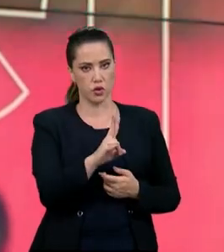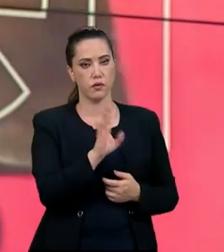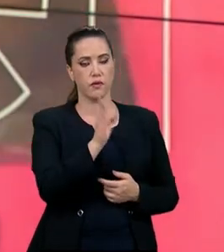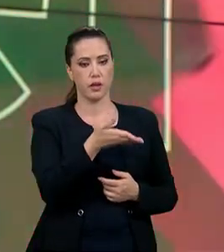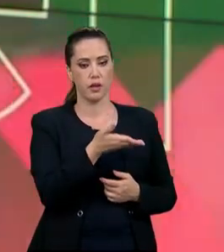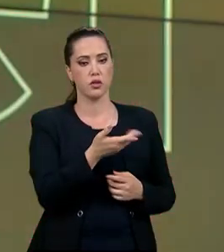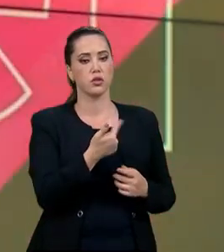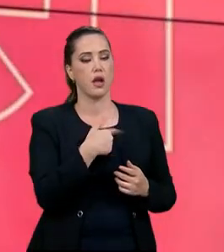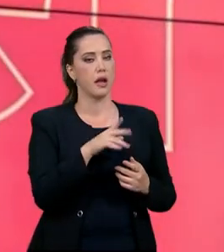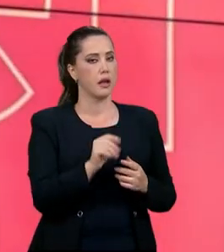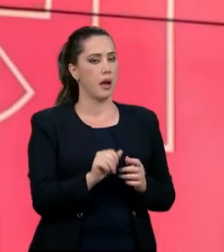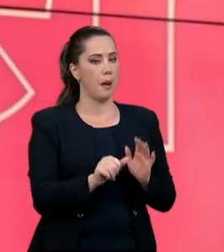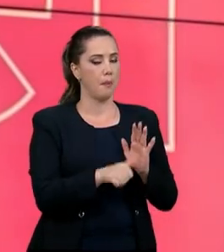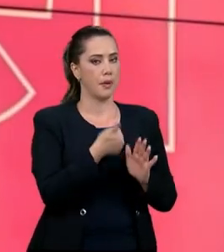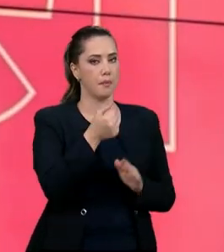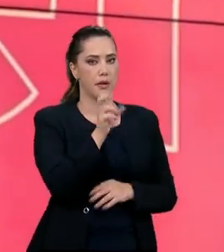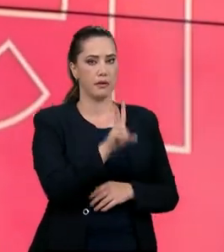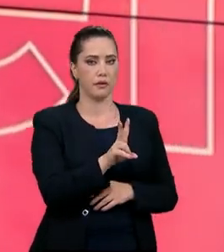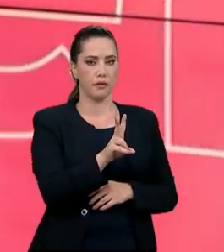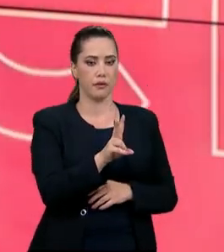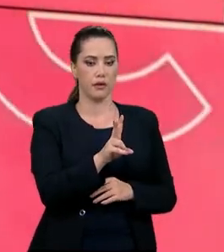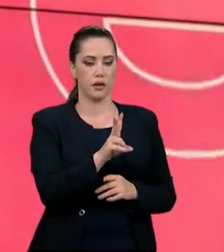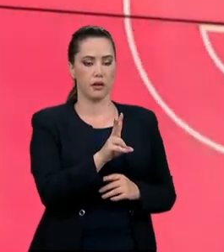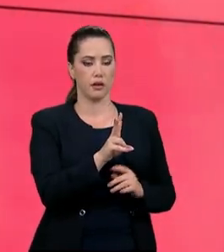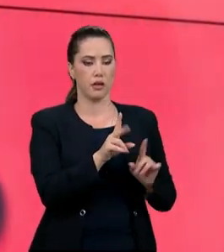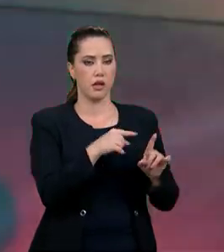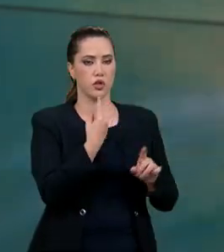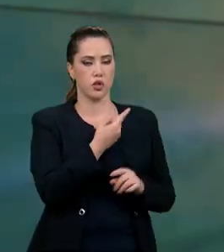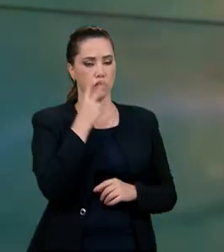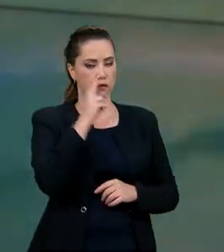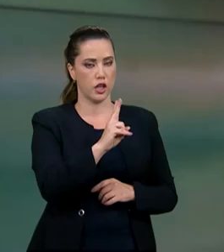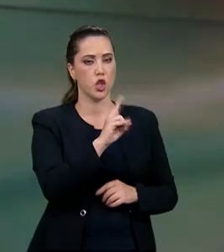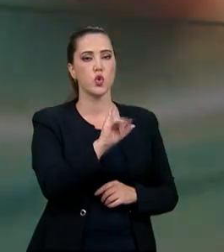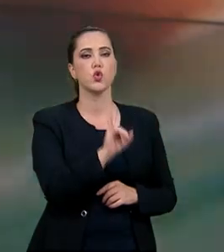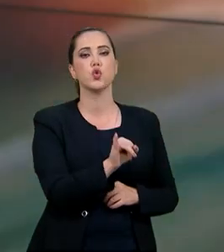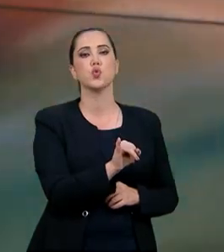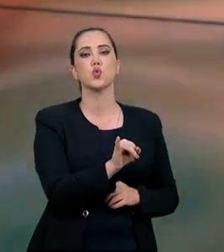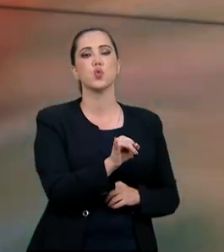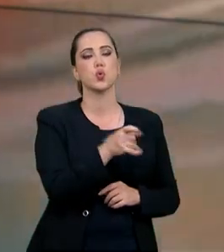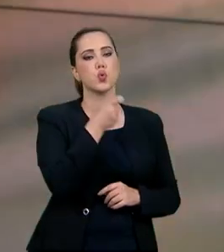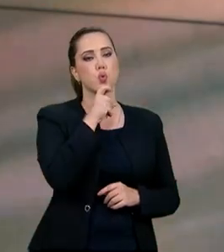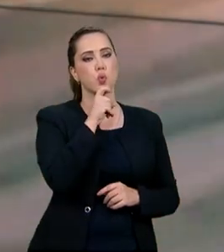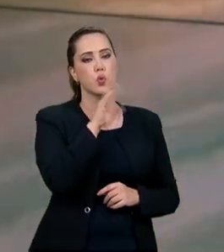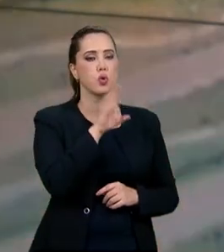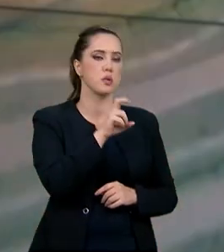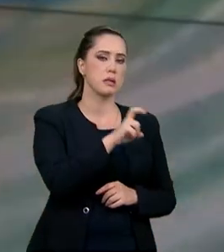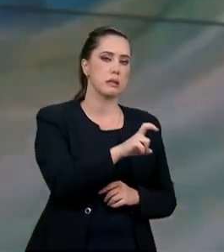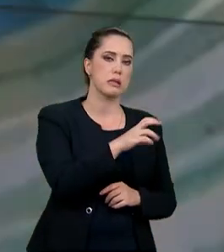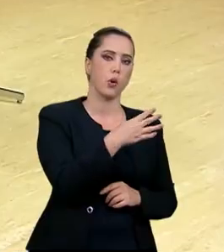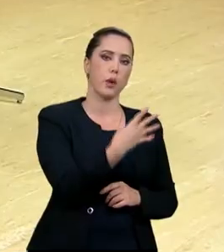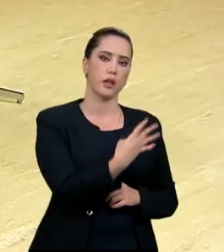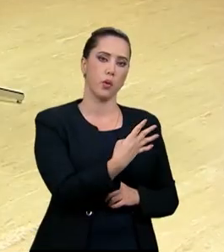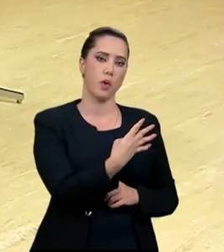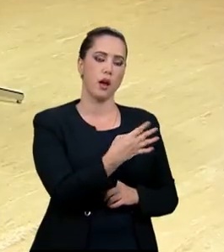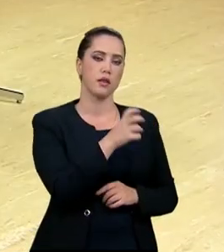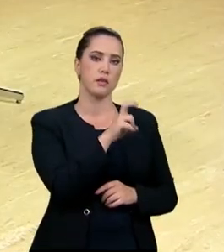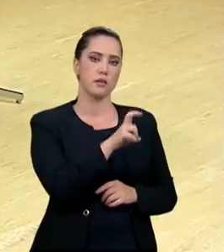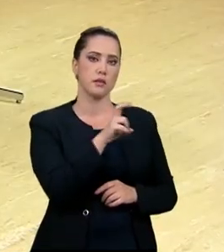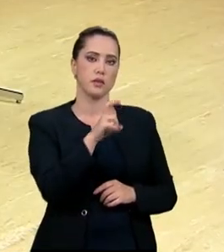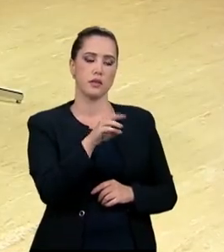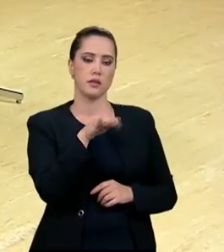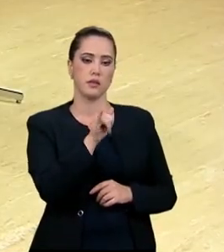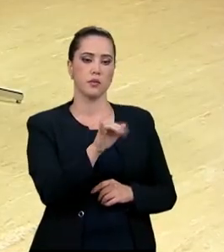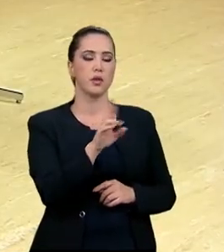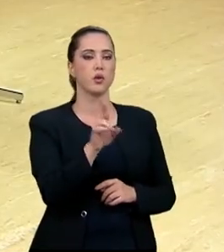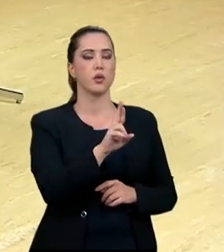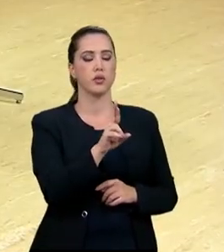primário depois de muitos anos. Hoje, o número de julho chega a 50, em torno de 53, 54 bilhões de superávit das